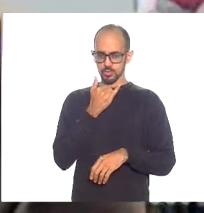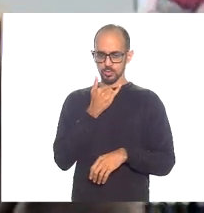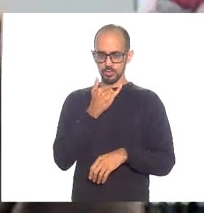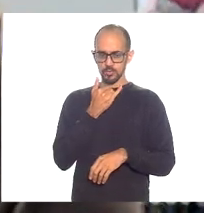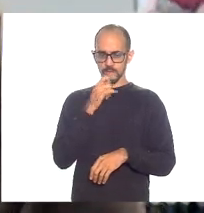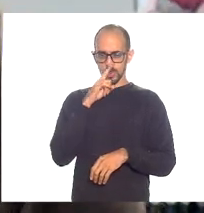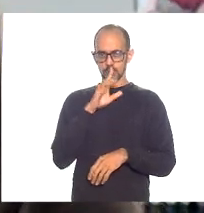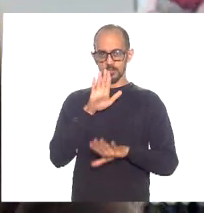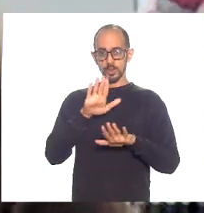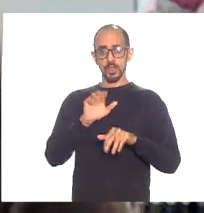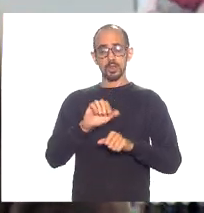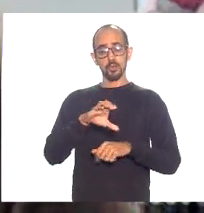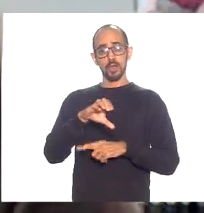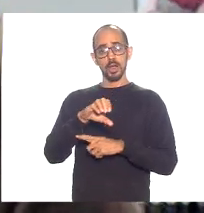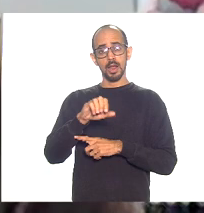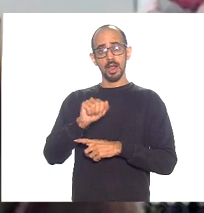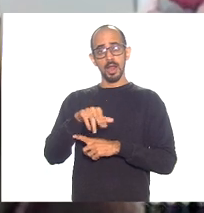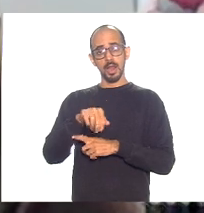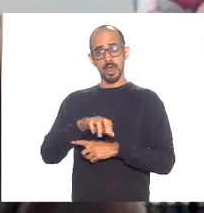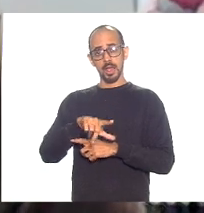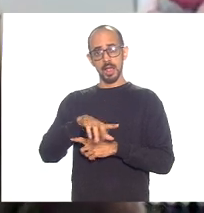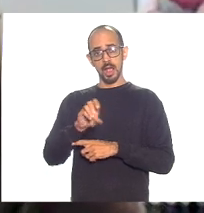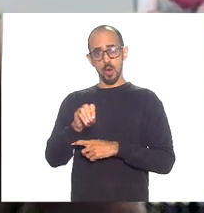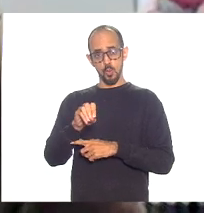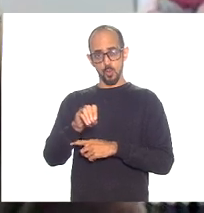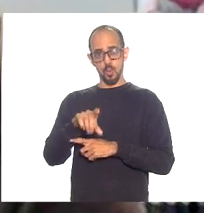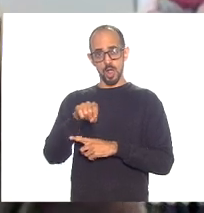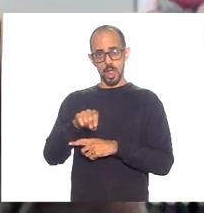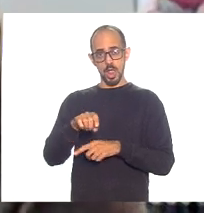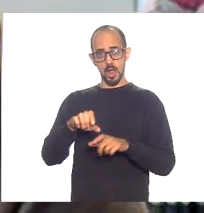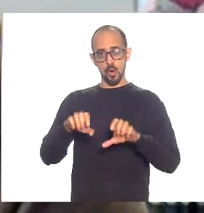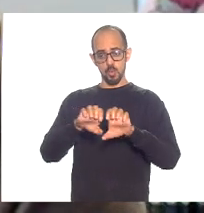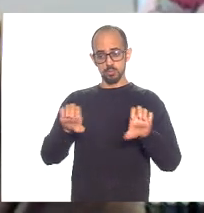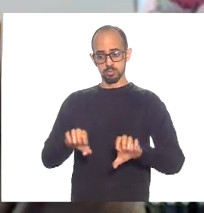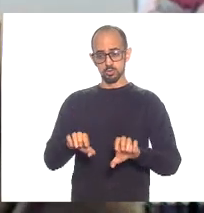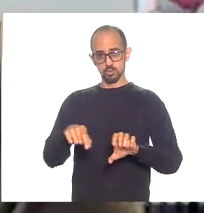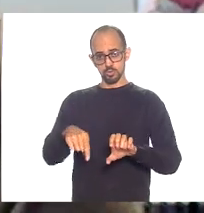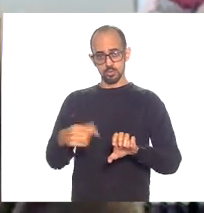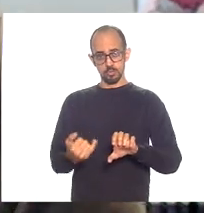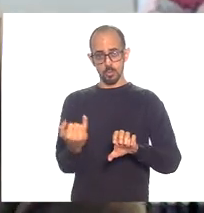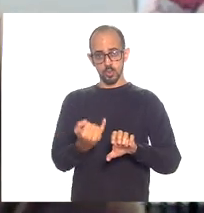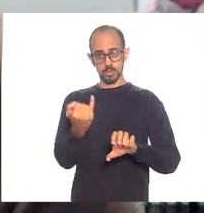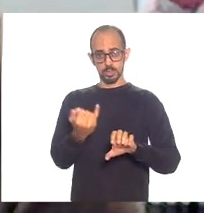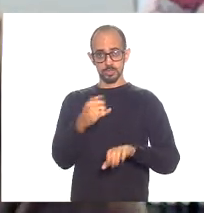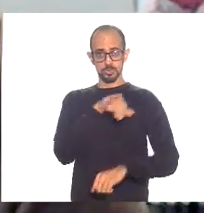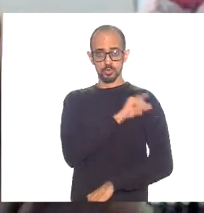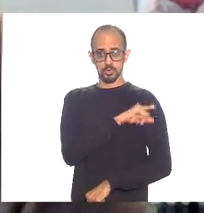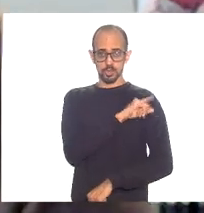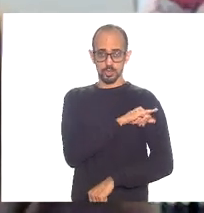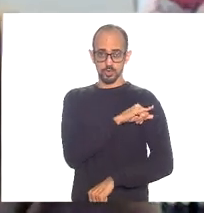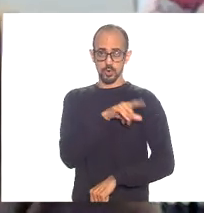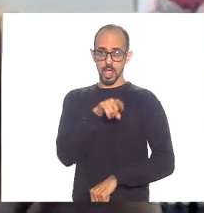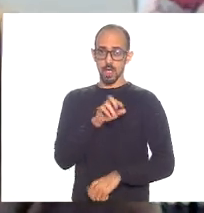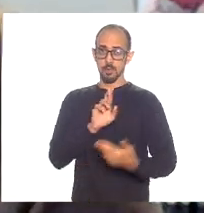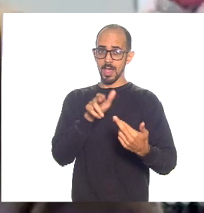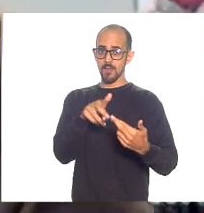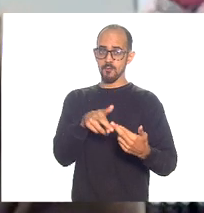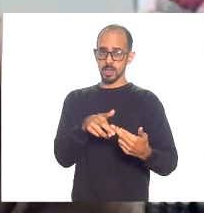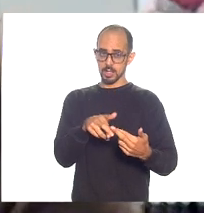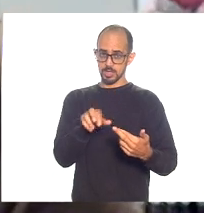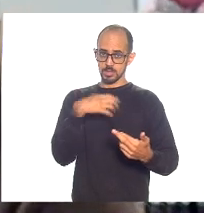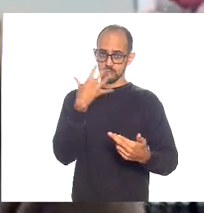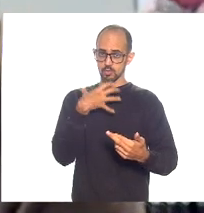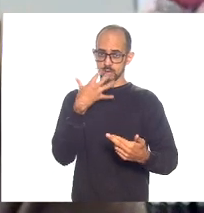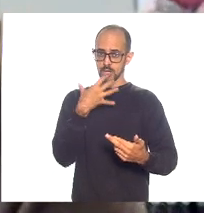O Canecão é um espaço cultural muito importante para o estado do Rio de Janeiro, uma grande referência musical e